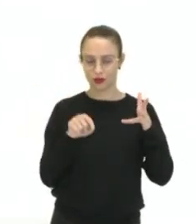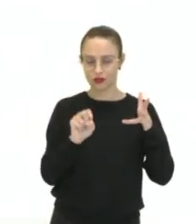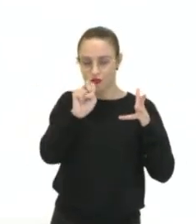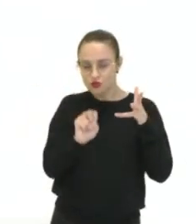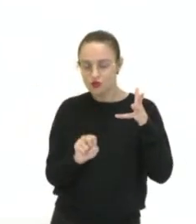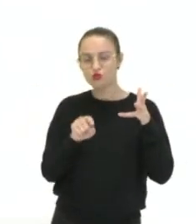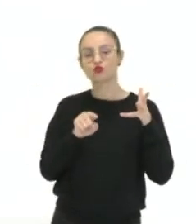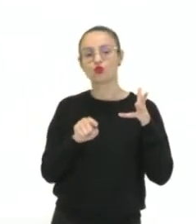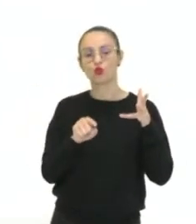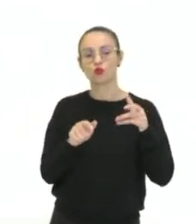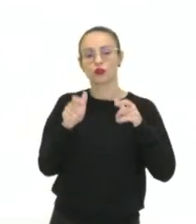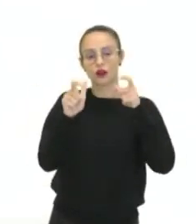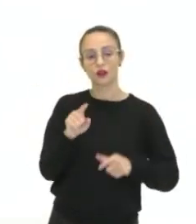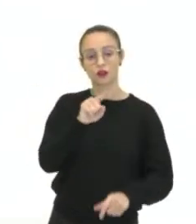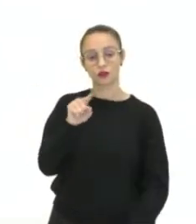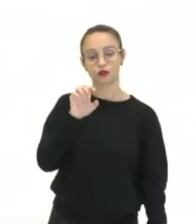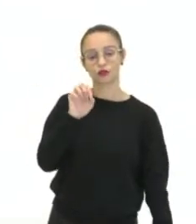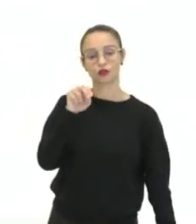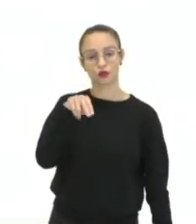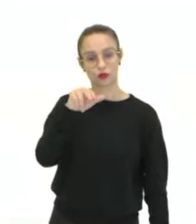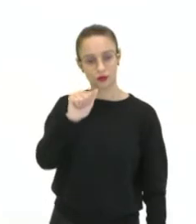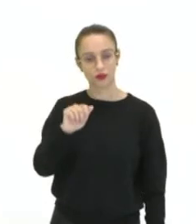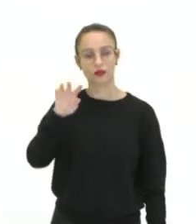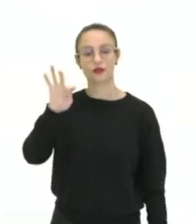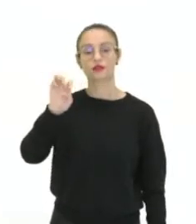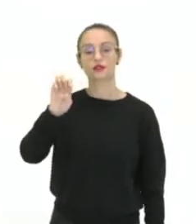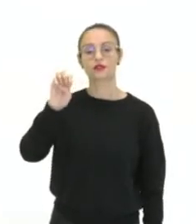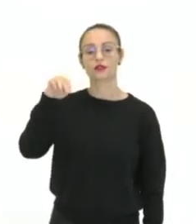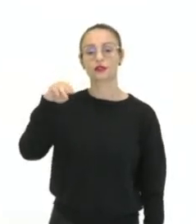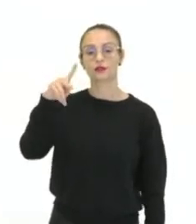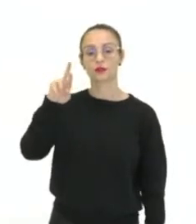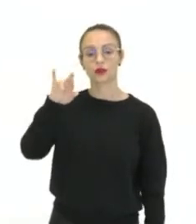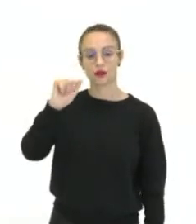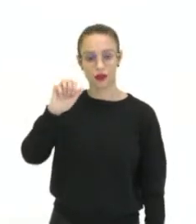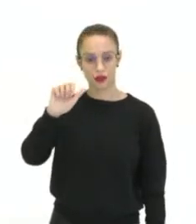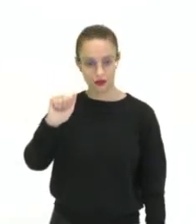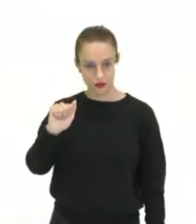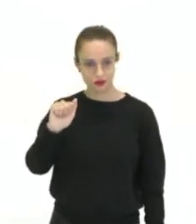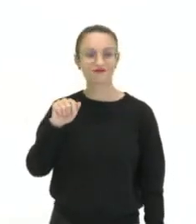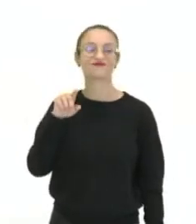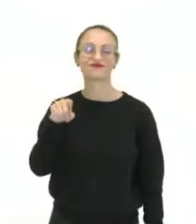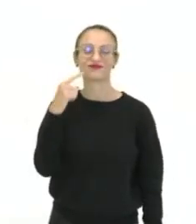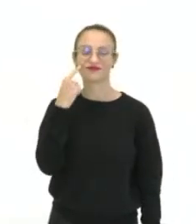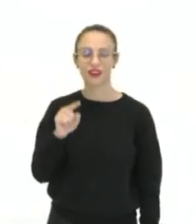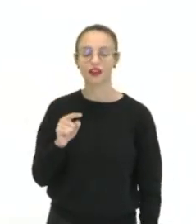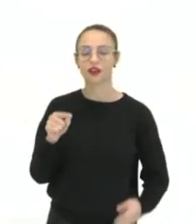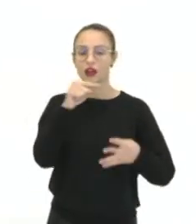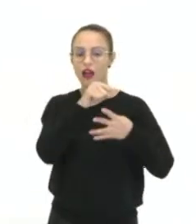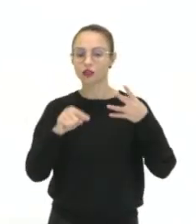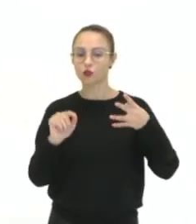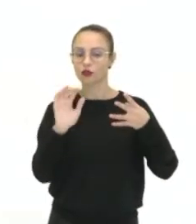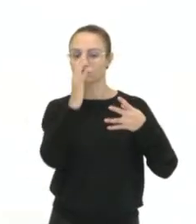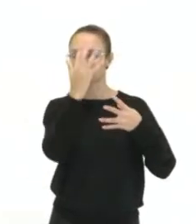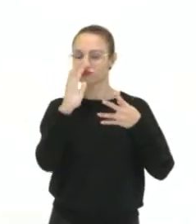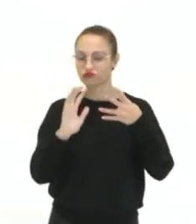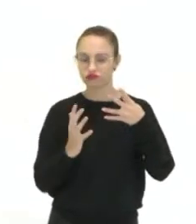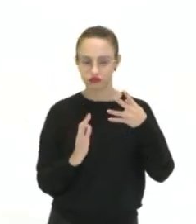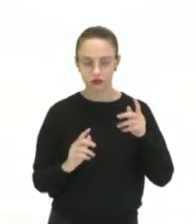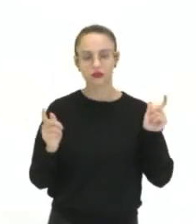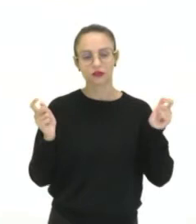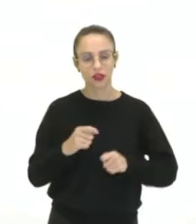né, onde se percebem mais nitidamente as 4 estações do ano. Então, pela localização geográfica da região sul, é